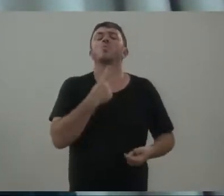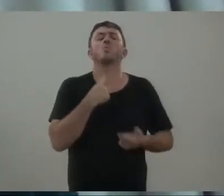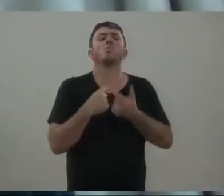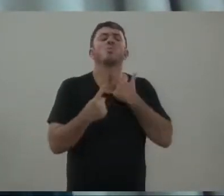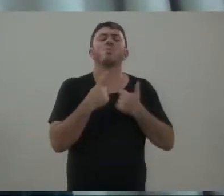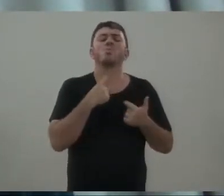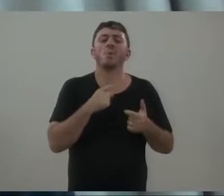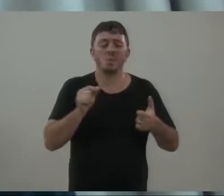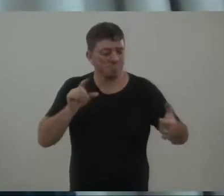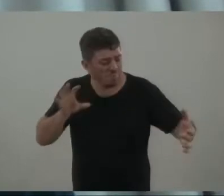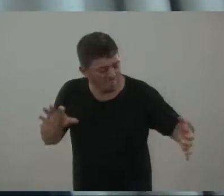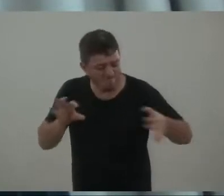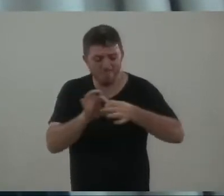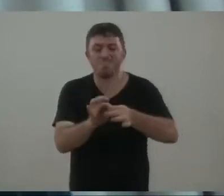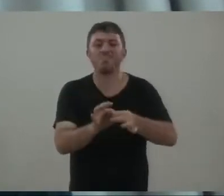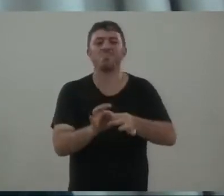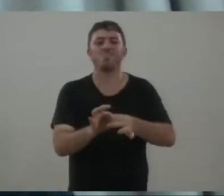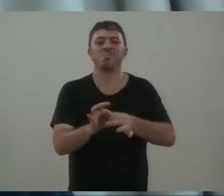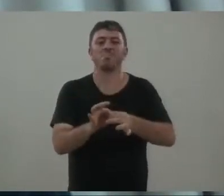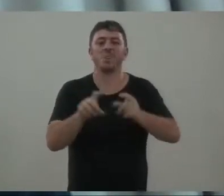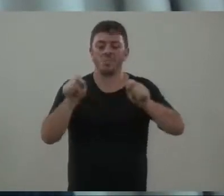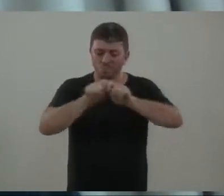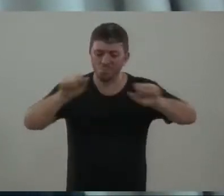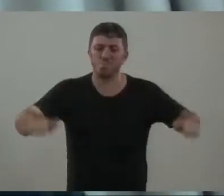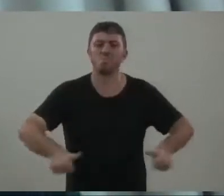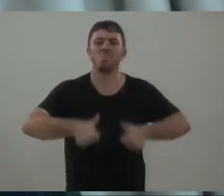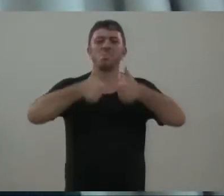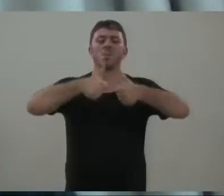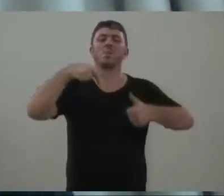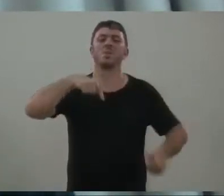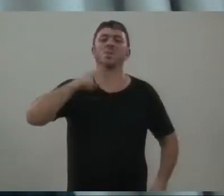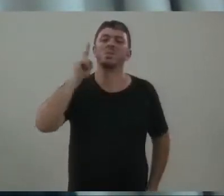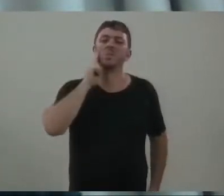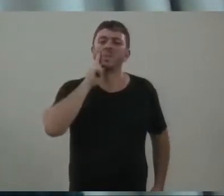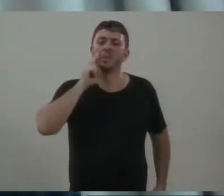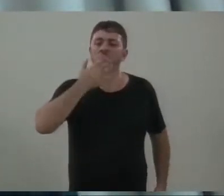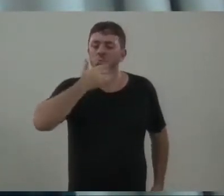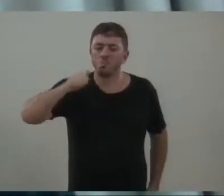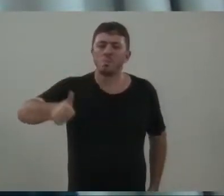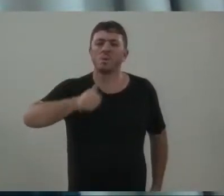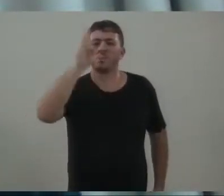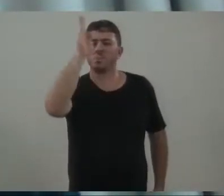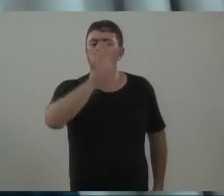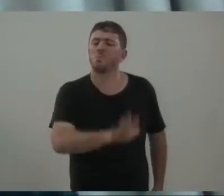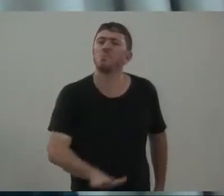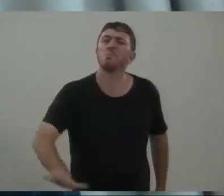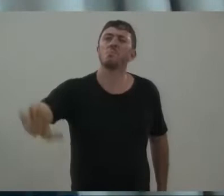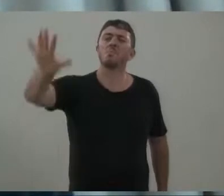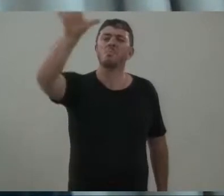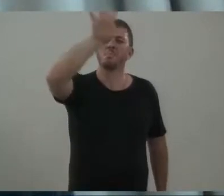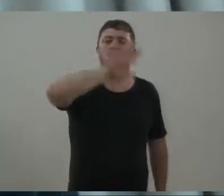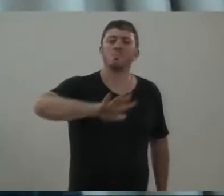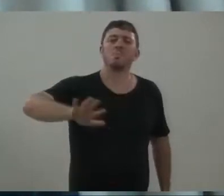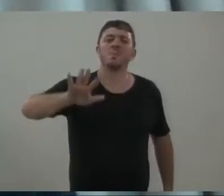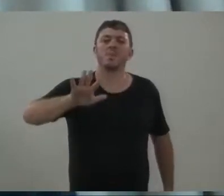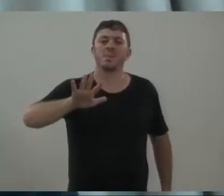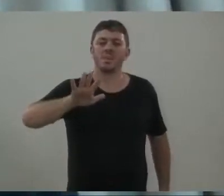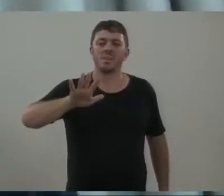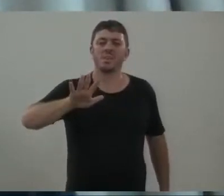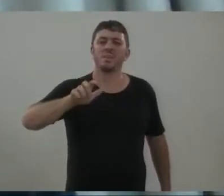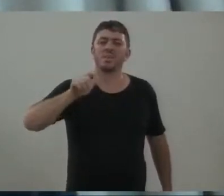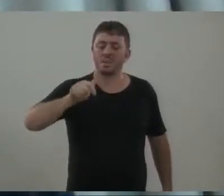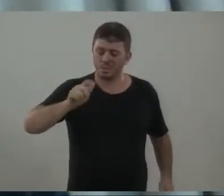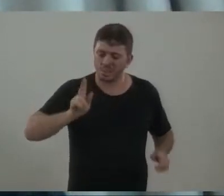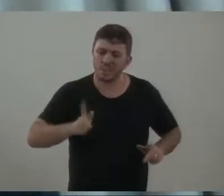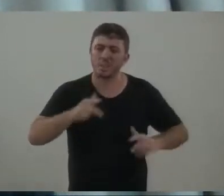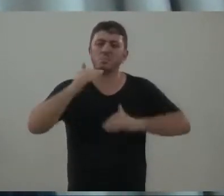acho que unido nós podemos fazer do nosso município, do nosso Brasil, do nosso estado, do nosso Brasil, um estado, um município cada